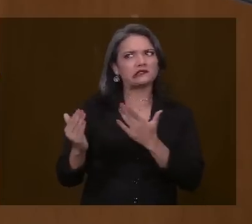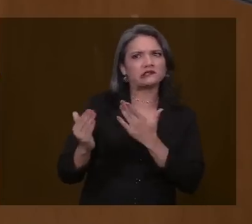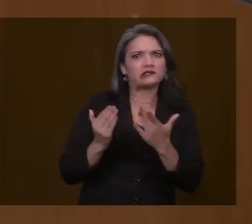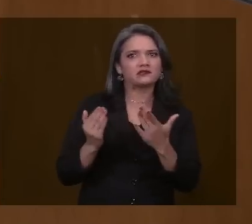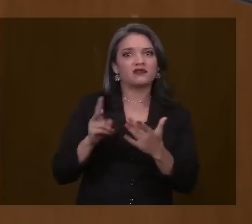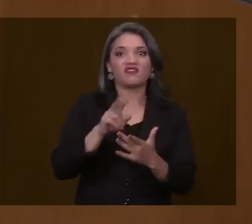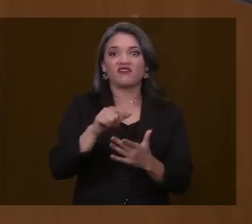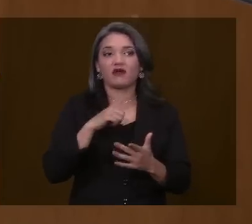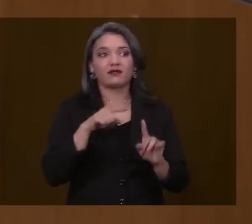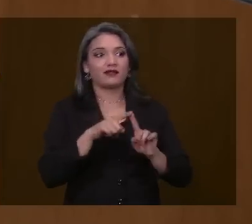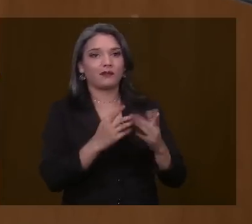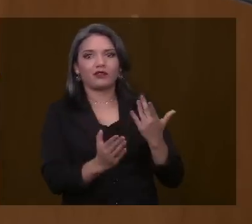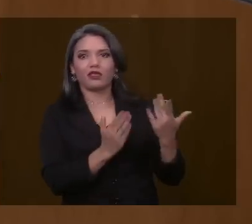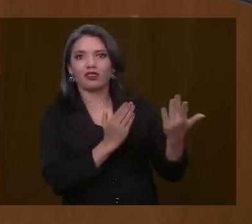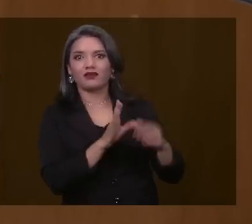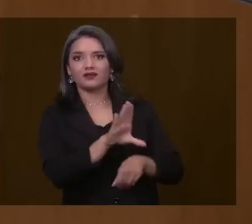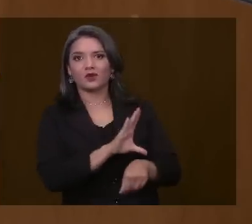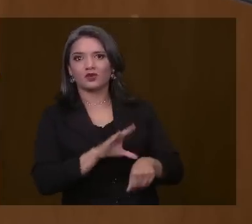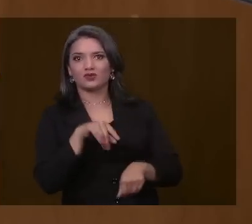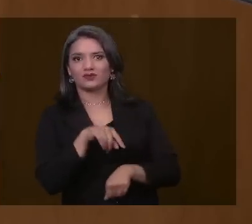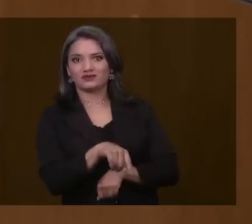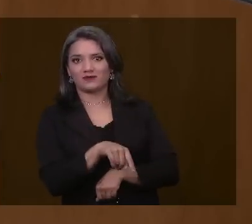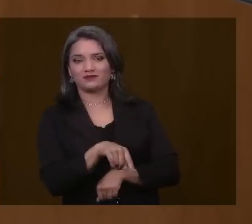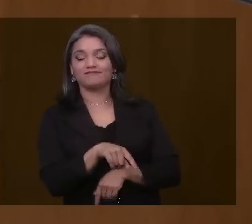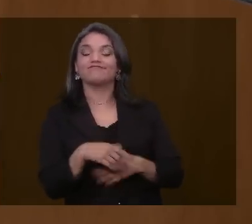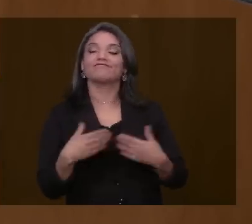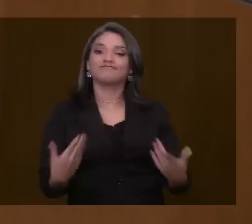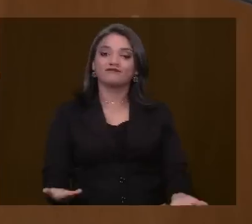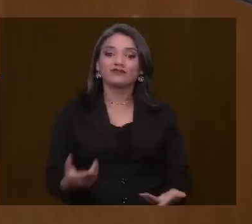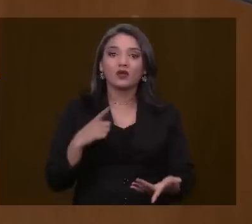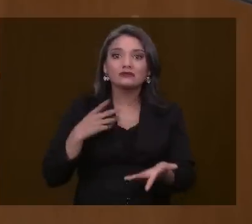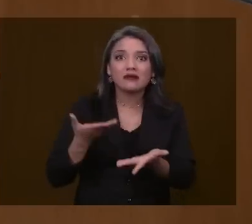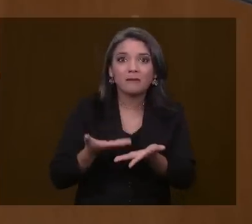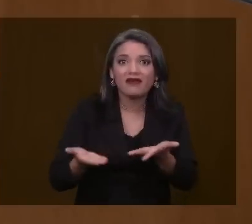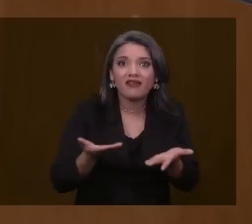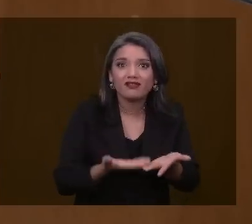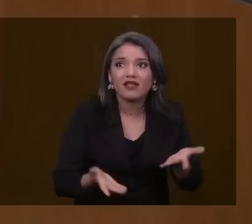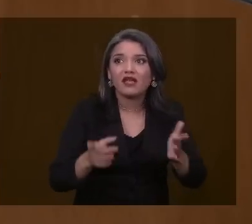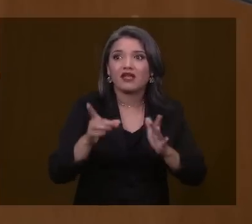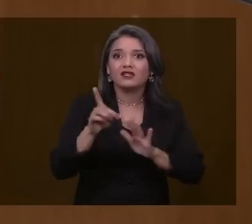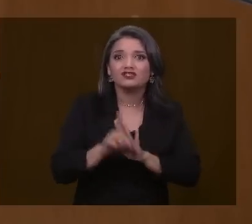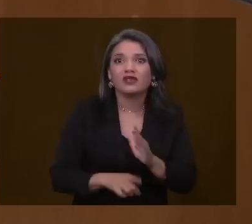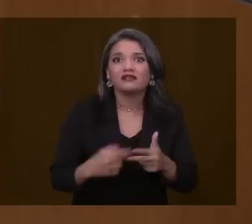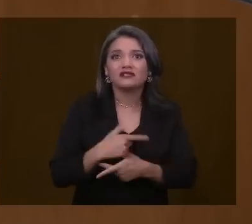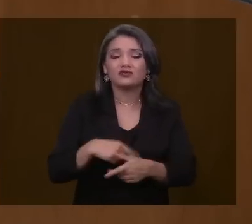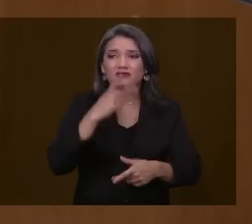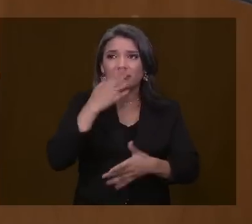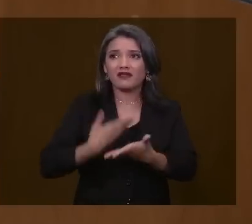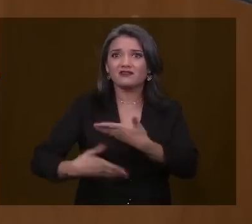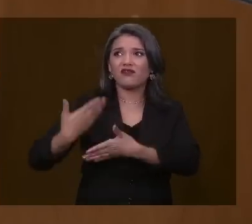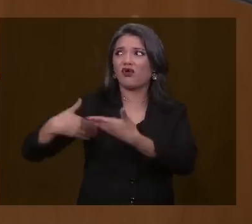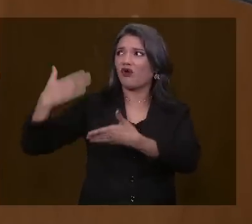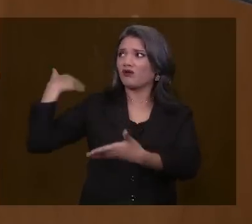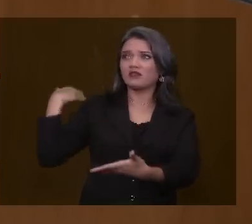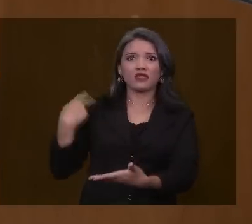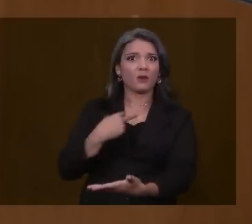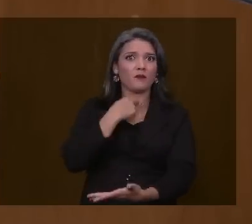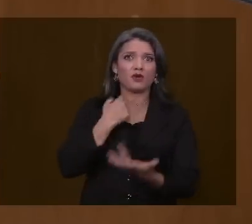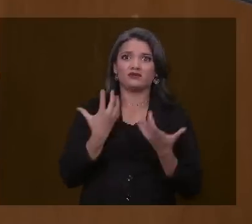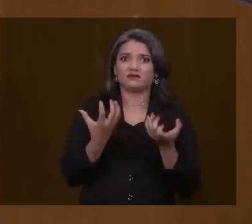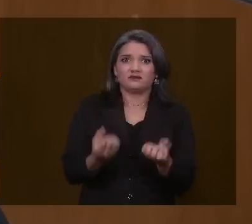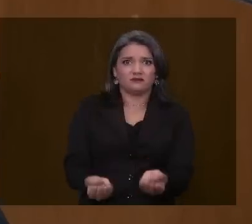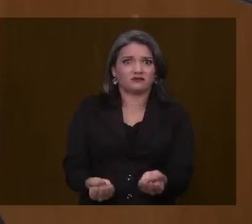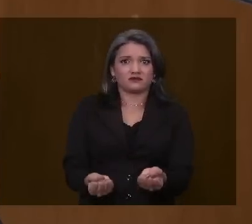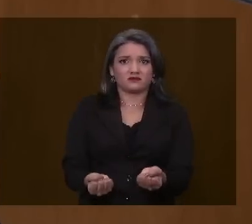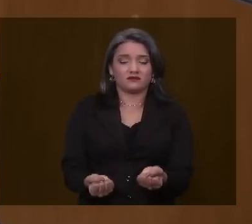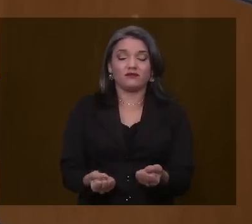Constituição de 88. Esse retrocesso não pode e não poderia ser admitido. A